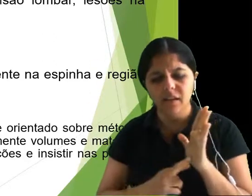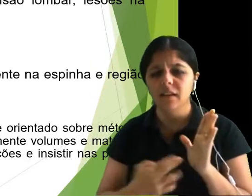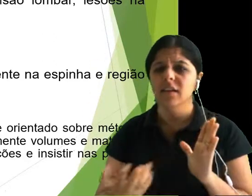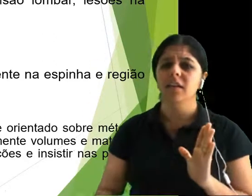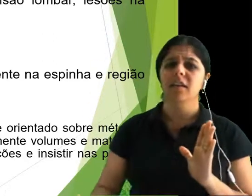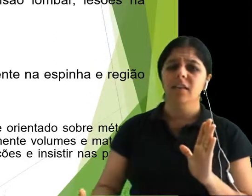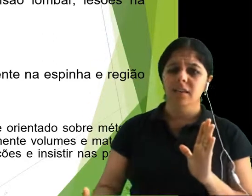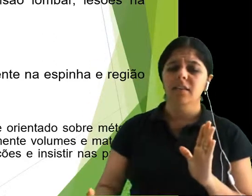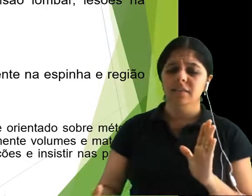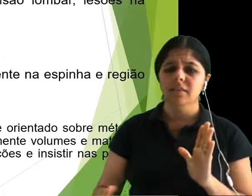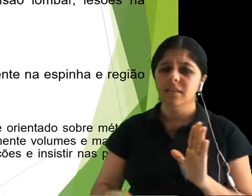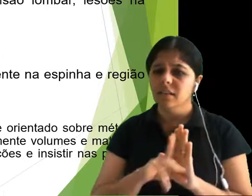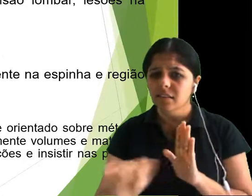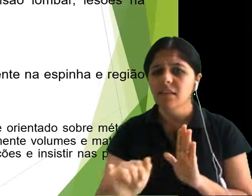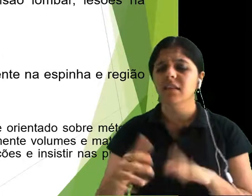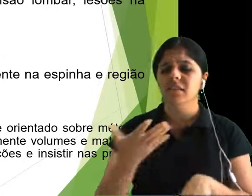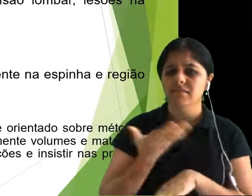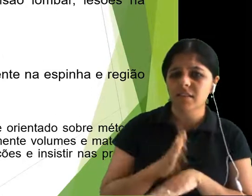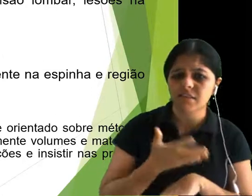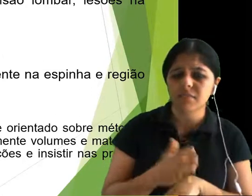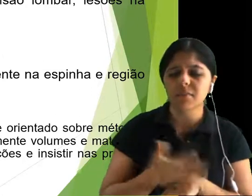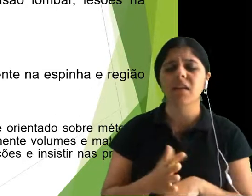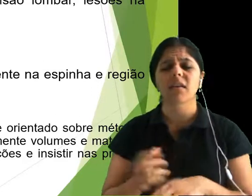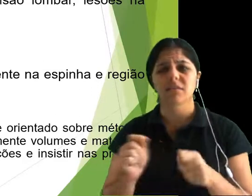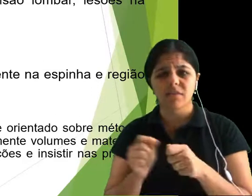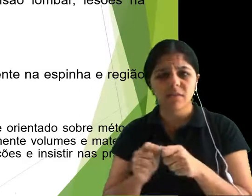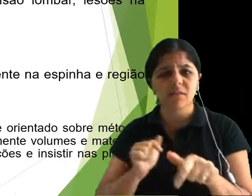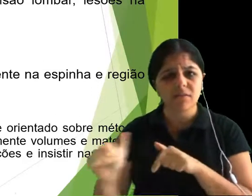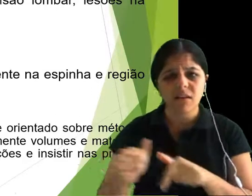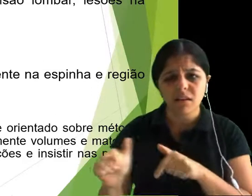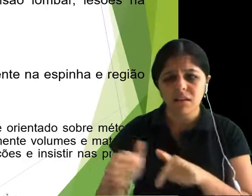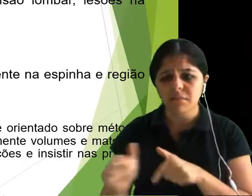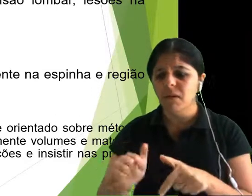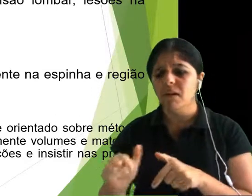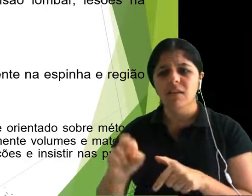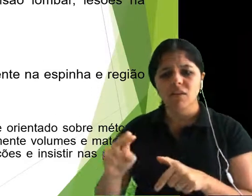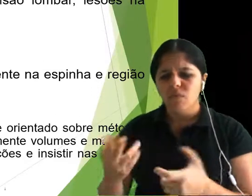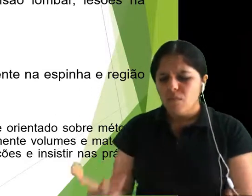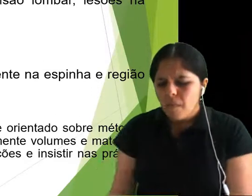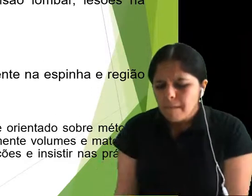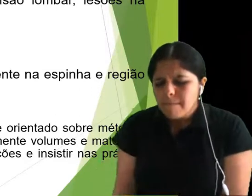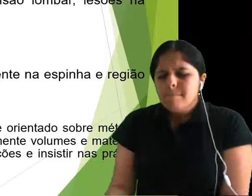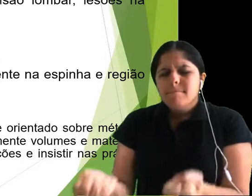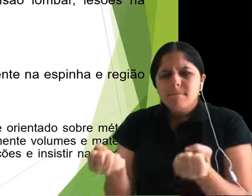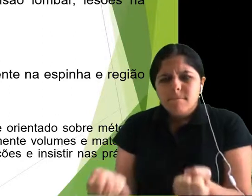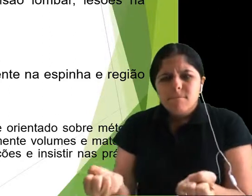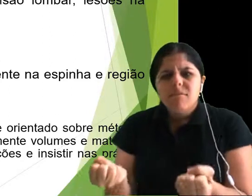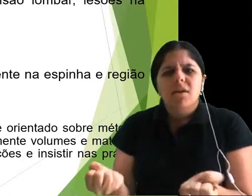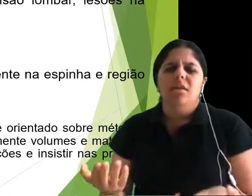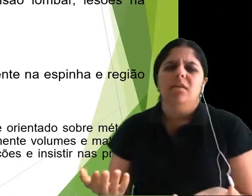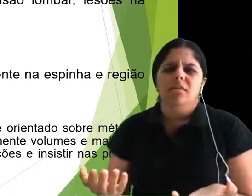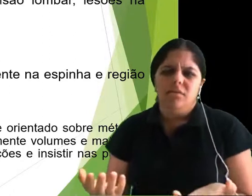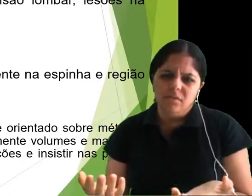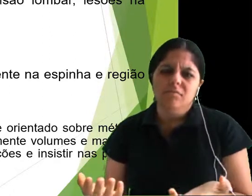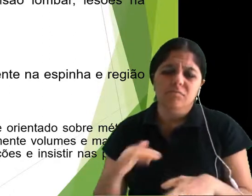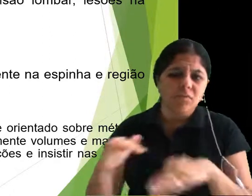regras, né, das normas, das instruções para realizar lá determinado tipo de trabalho, que seja de levantamento de peso ou de levar alguma coisa para um lado